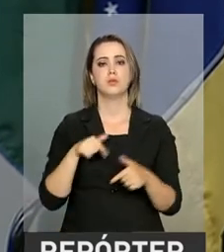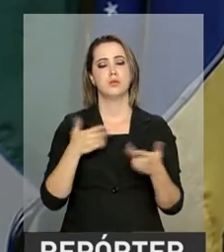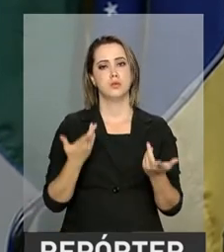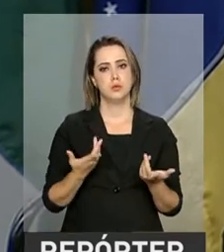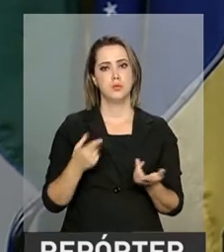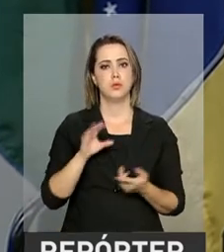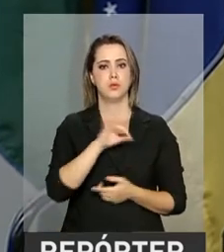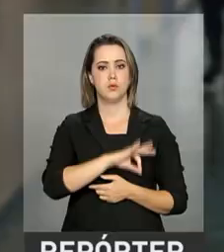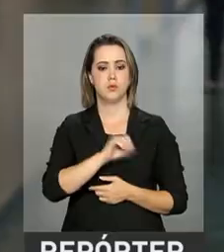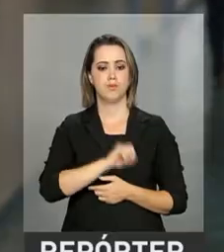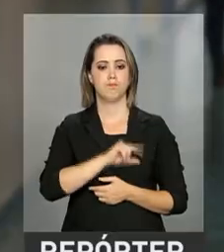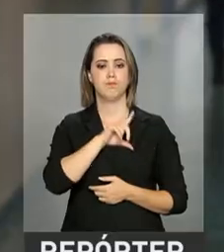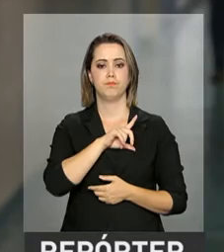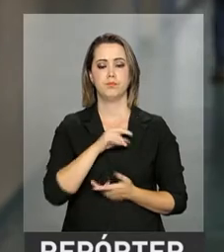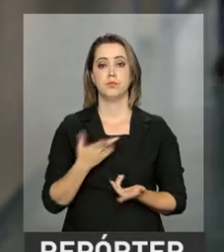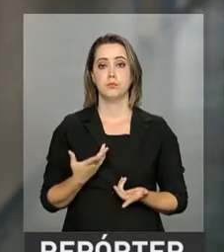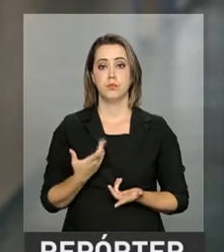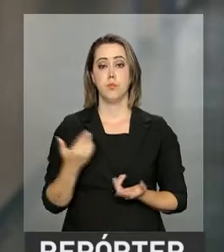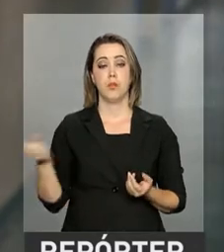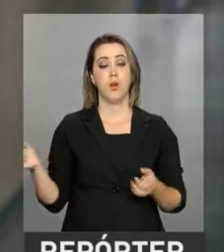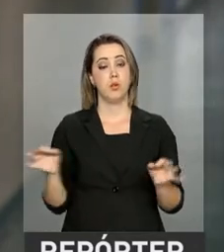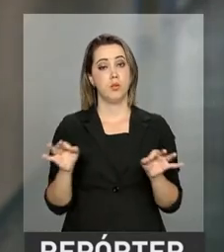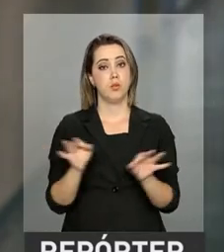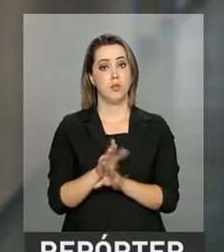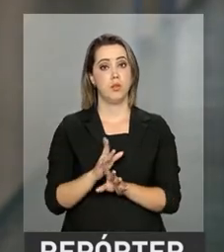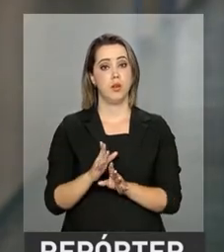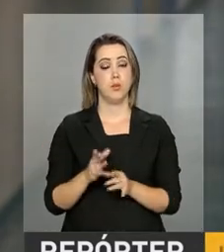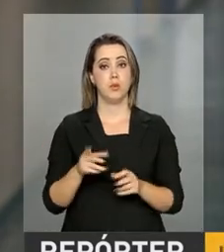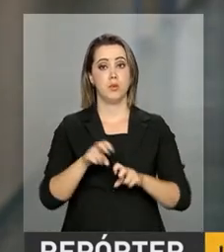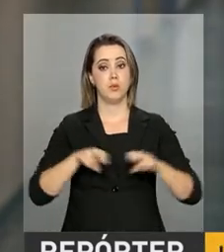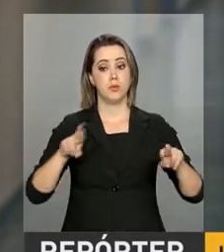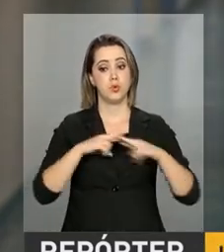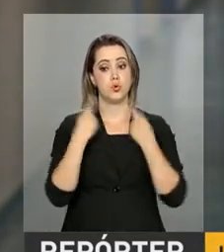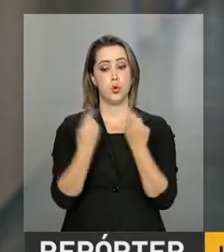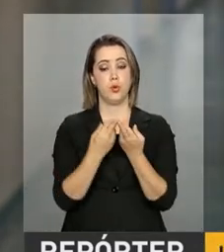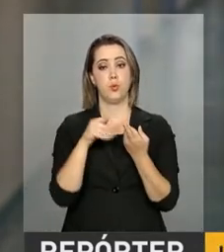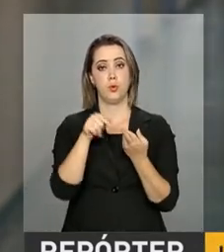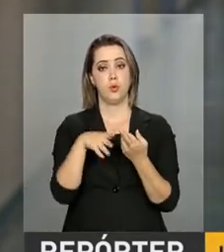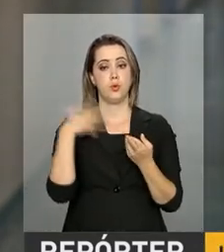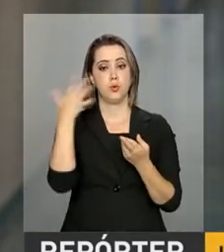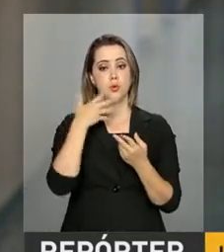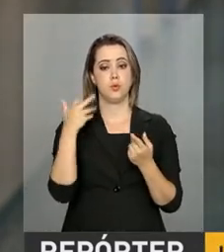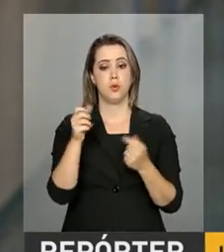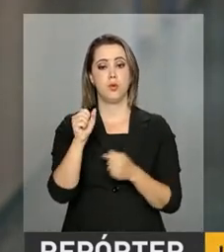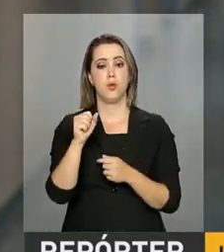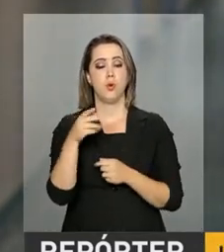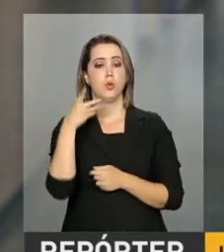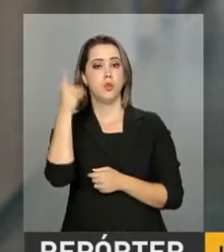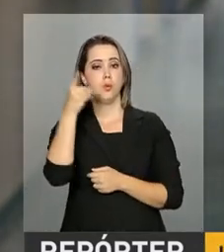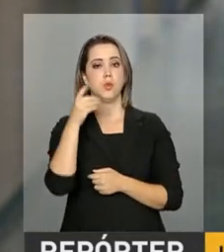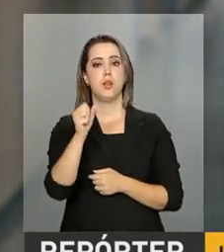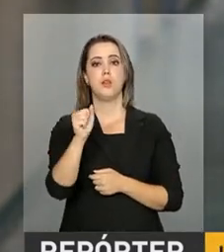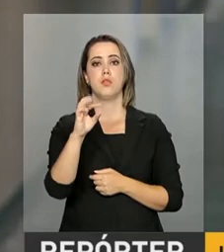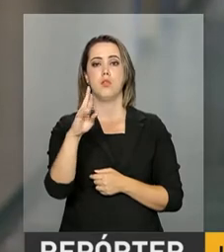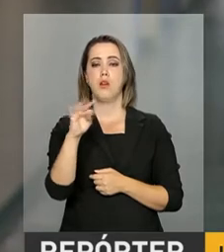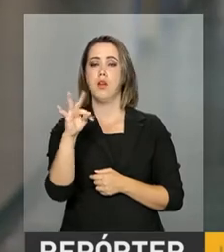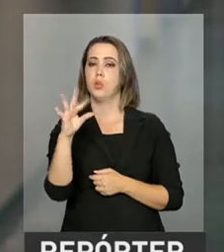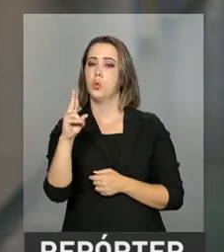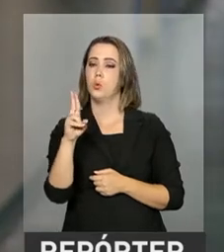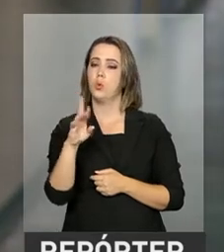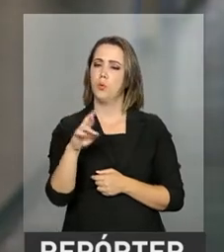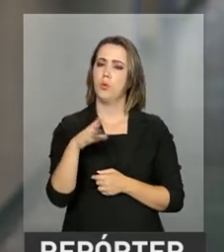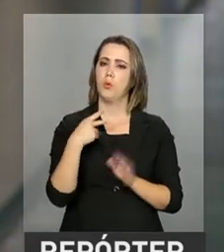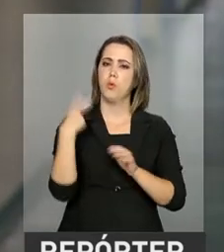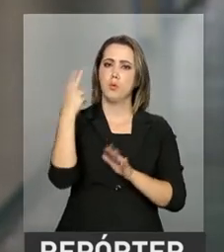maior renda do setor privado. Com o fim da fase de audiências públicas, o deputado Arthur Maia deve apresentar o relatório sobre o tema